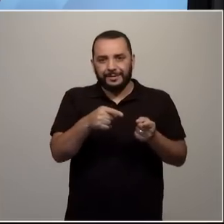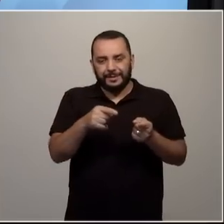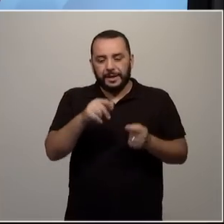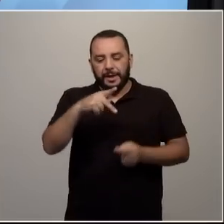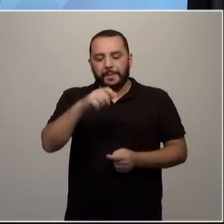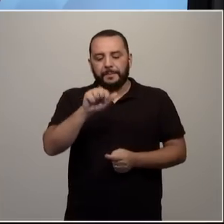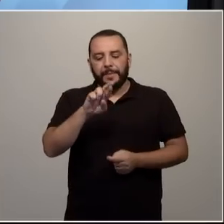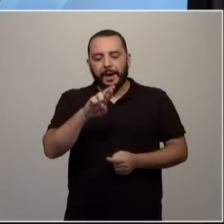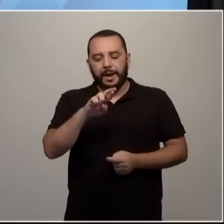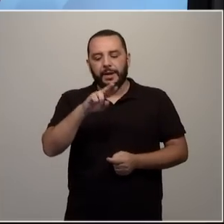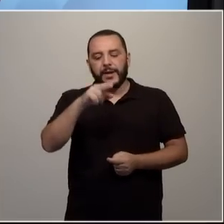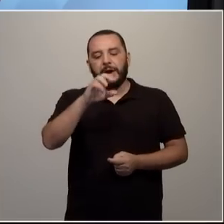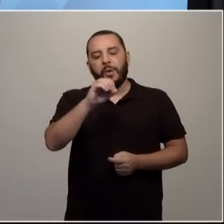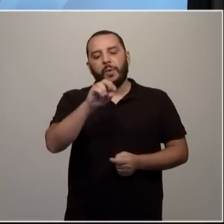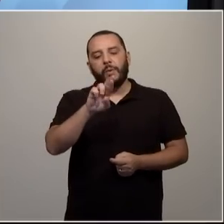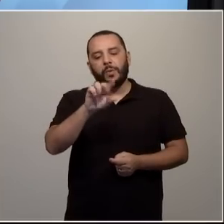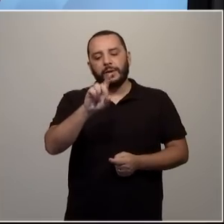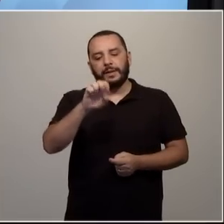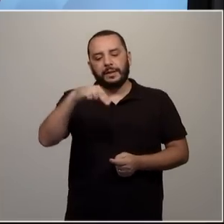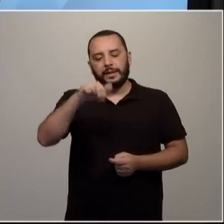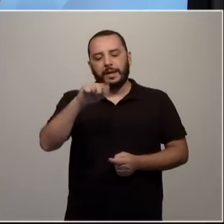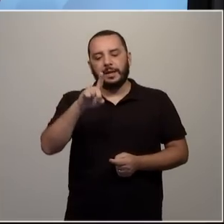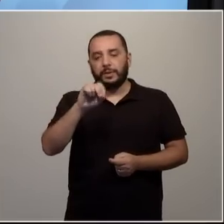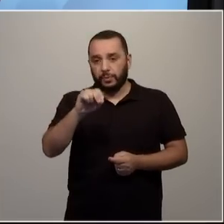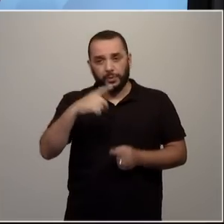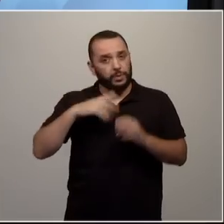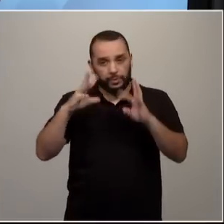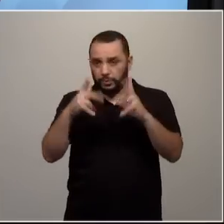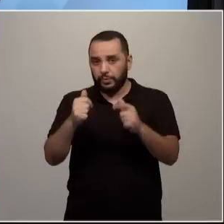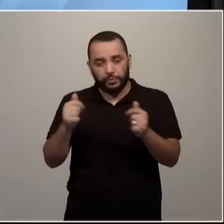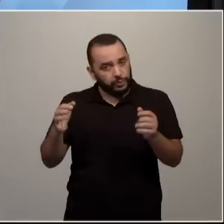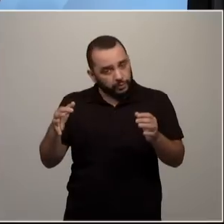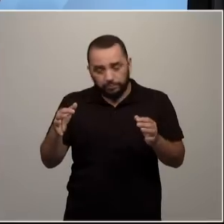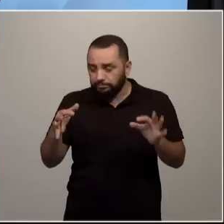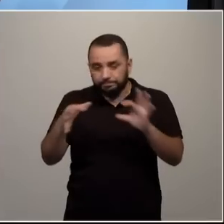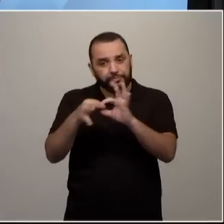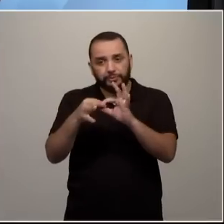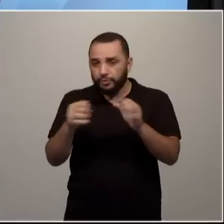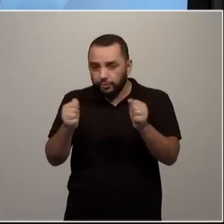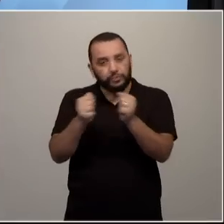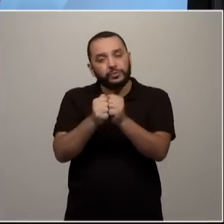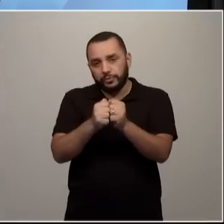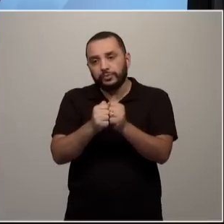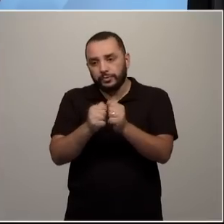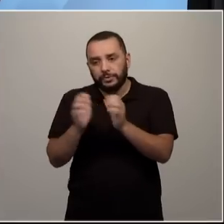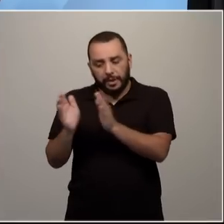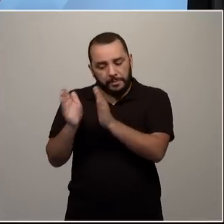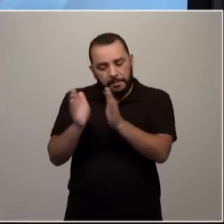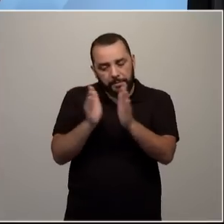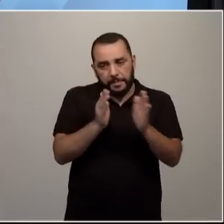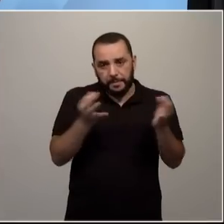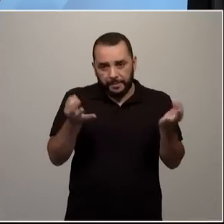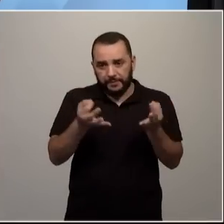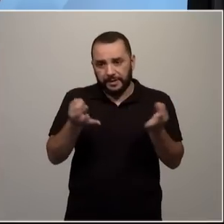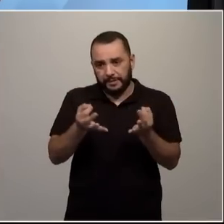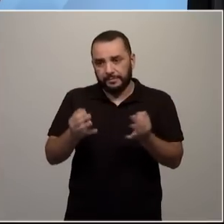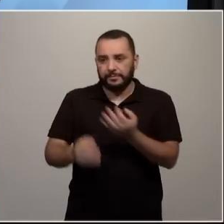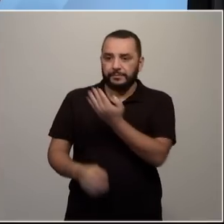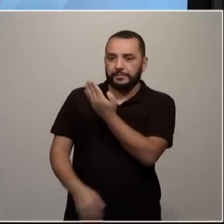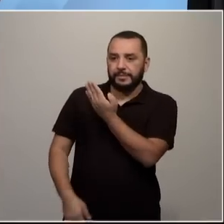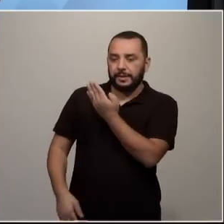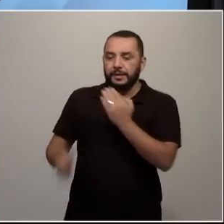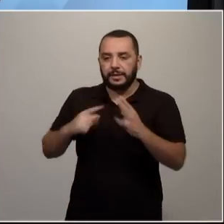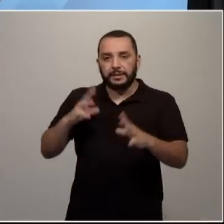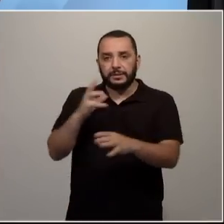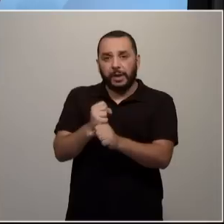se junta e funciona perfeitamente. E aí eu faço o par ordenado 1, 2 mais o par ordenado 2, 2 dá o par ordenado 3, 4. Isso